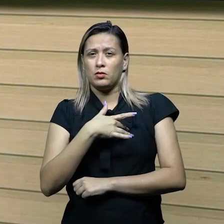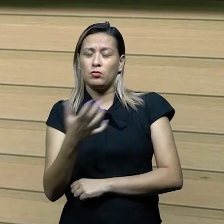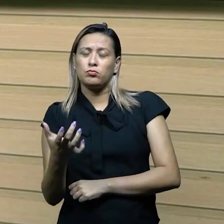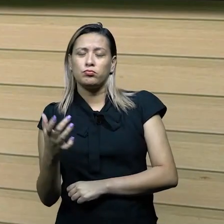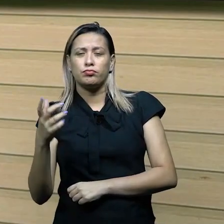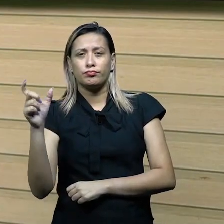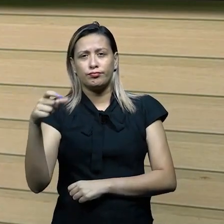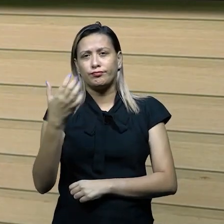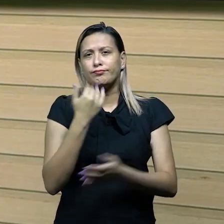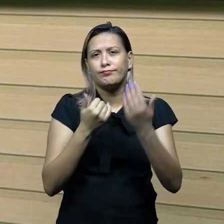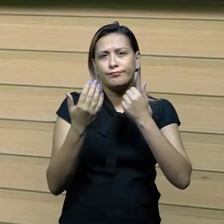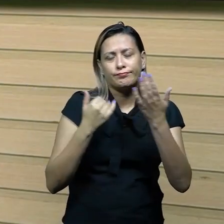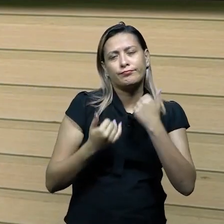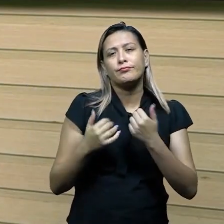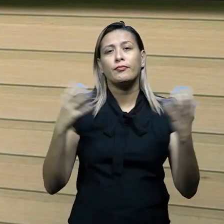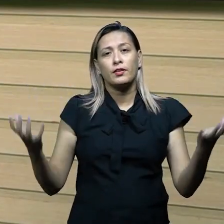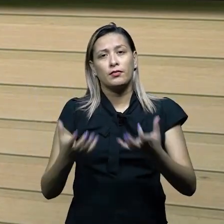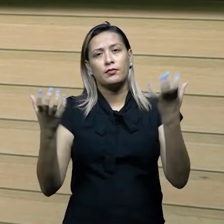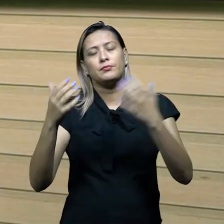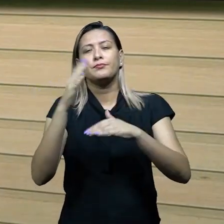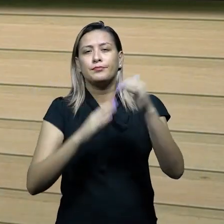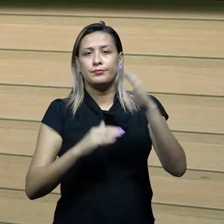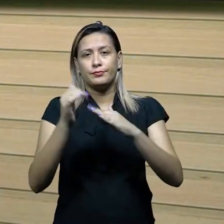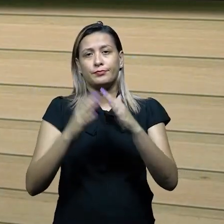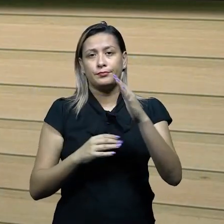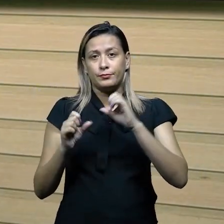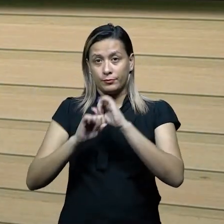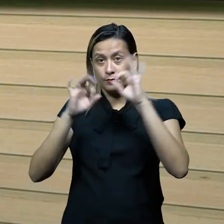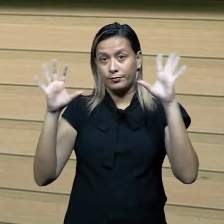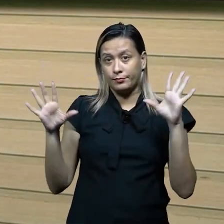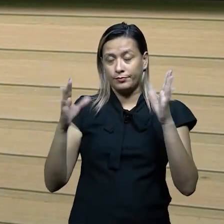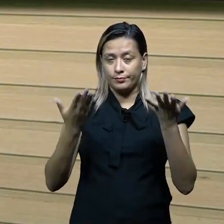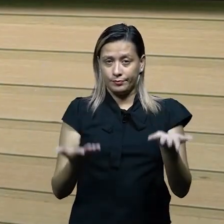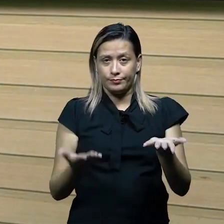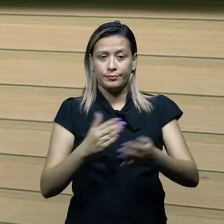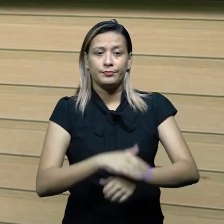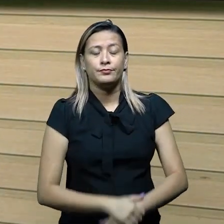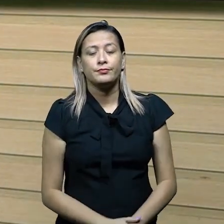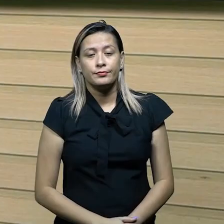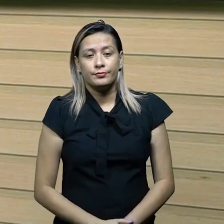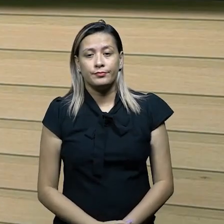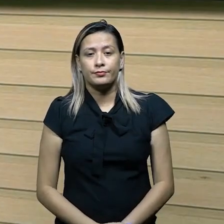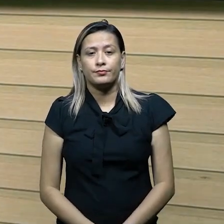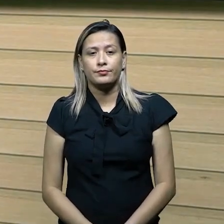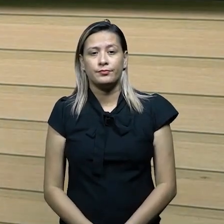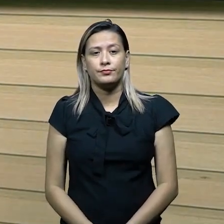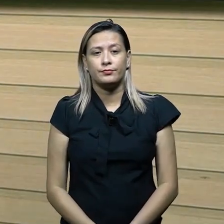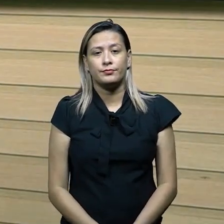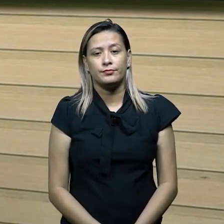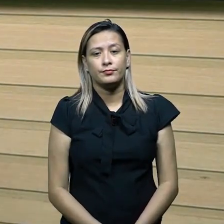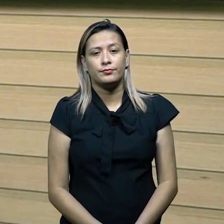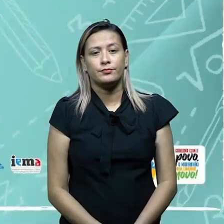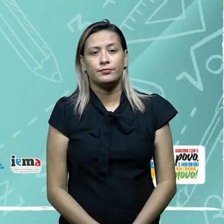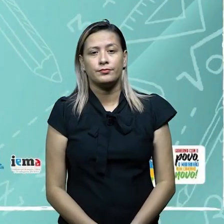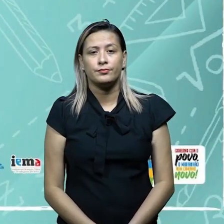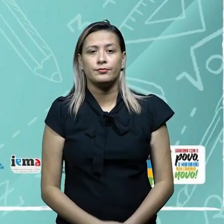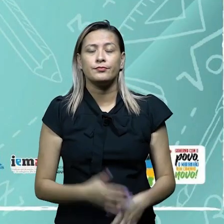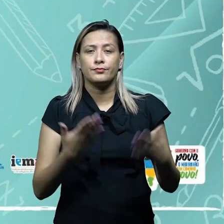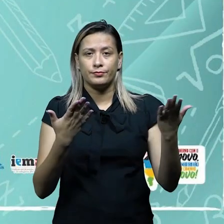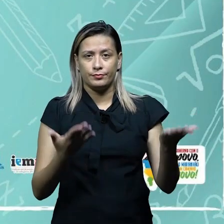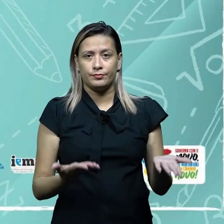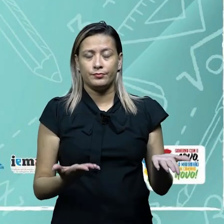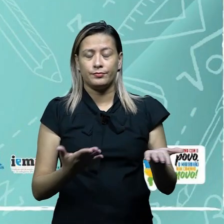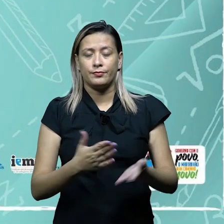indiretos, ofertar um plano de saúde, um ticket de alimentação, eu tenho certeza que isso vai motivar o empregado. Então ficou clara a questão da remuneração?